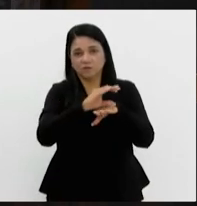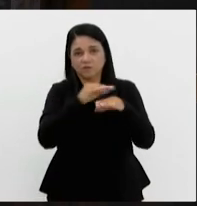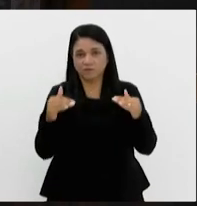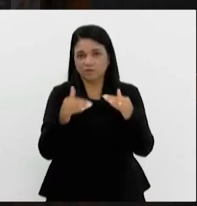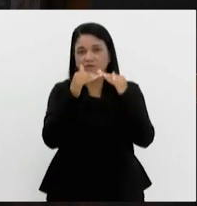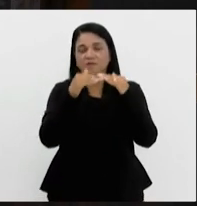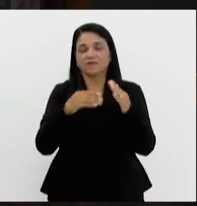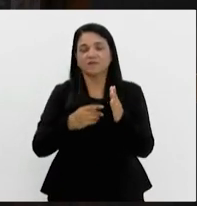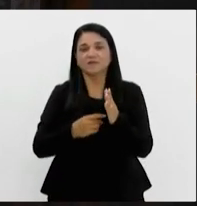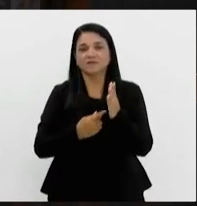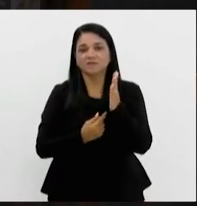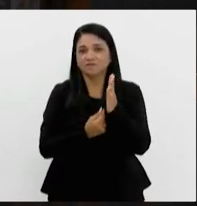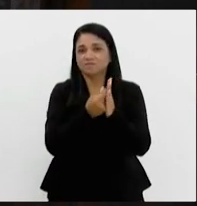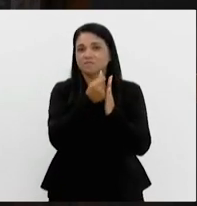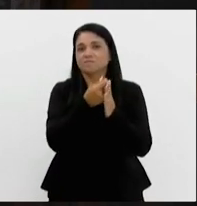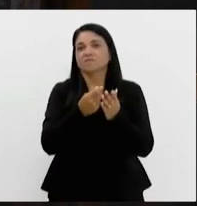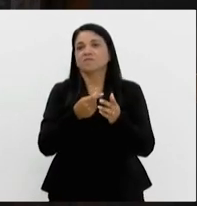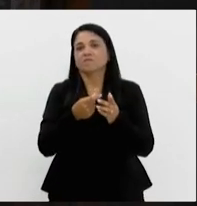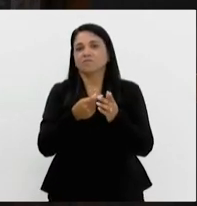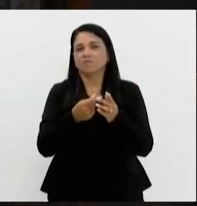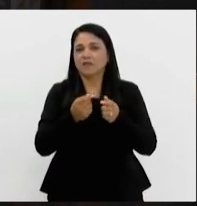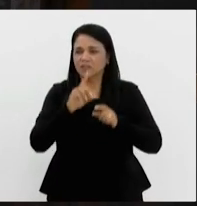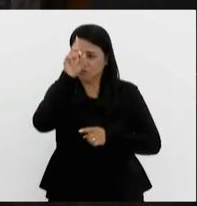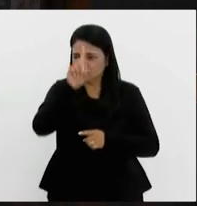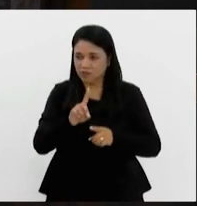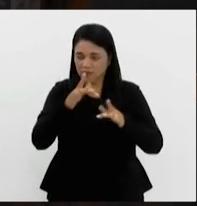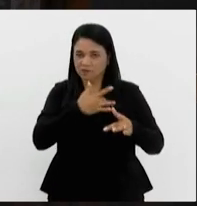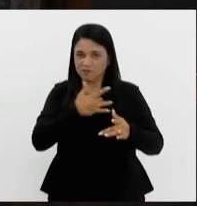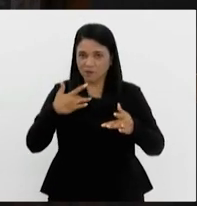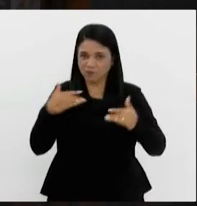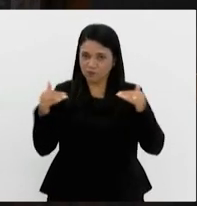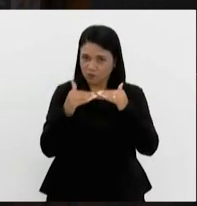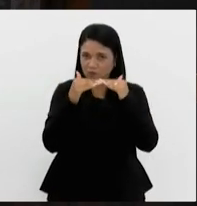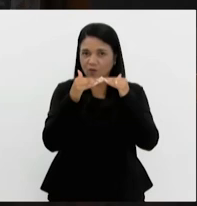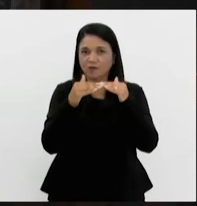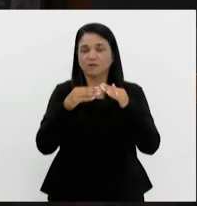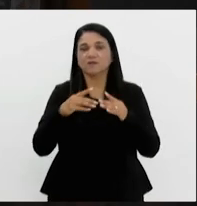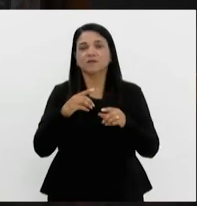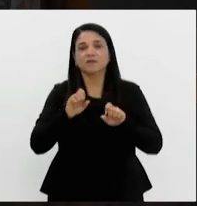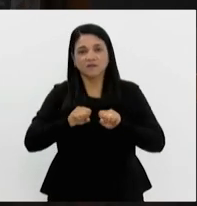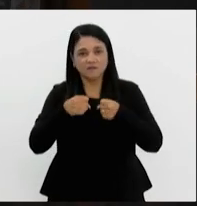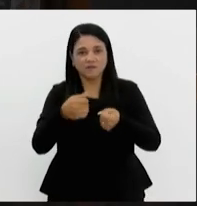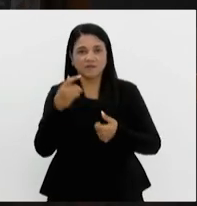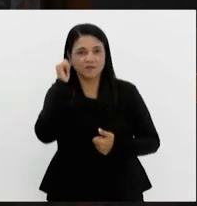saúde favorável, de defesa dos direitos da mulher favorável, orçamento financeiro e fiscalização financeira